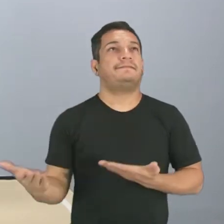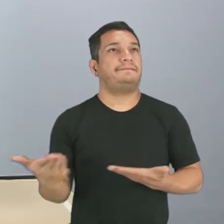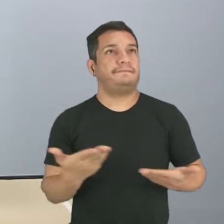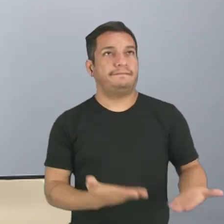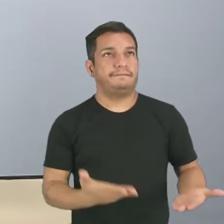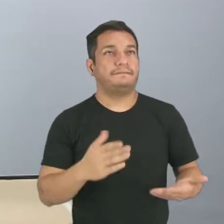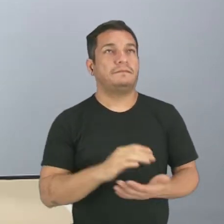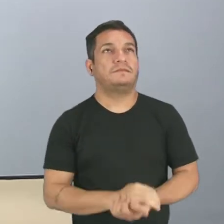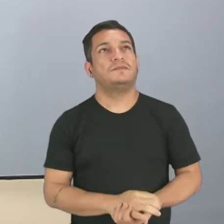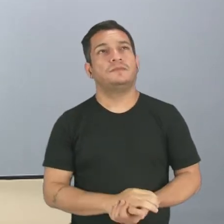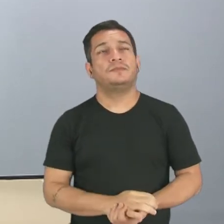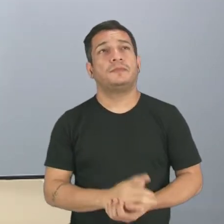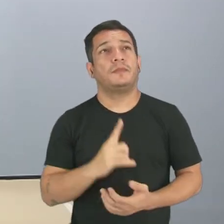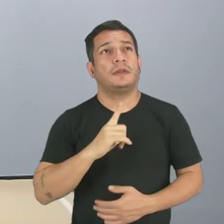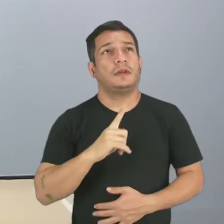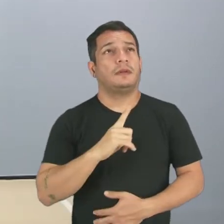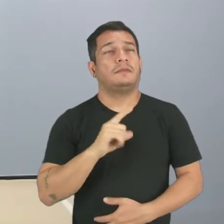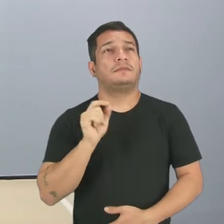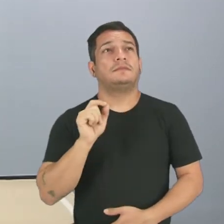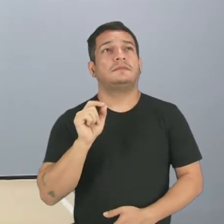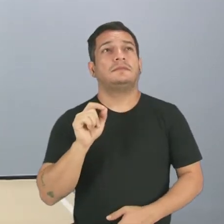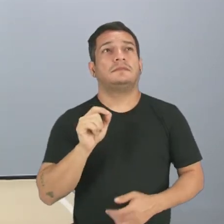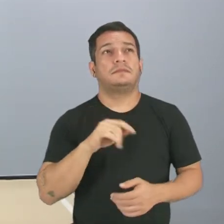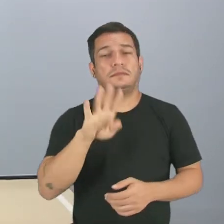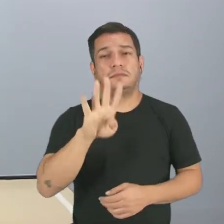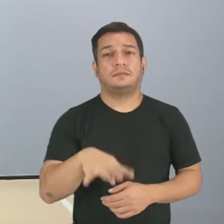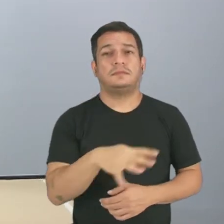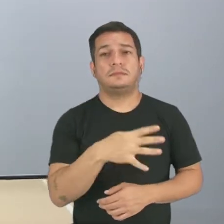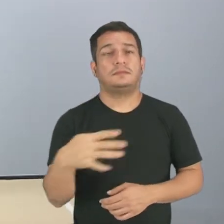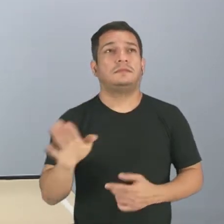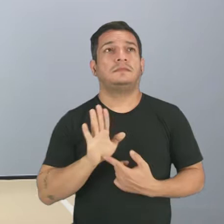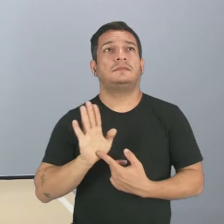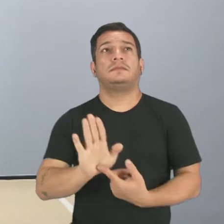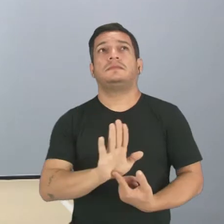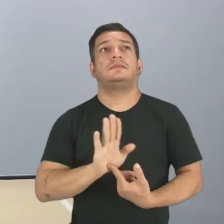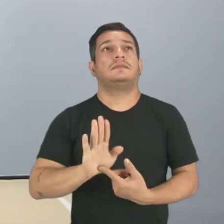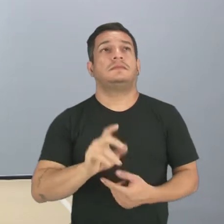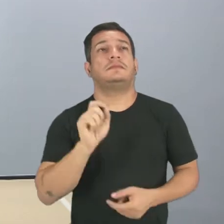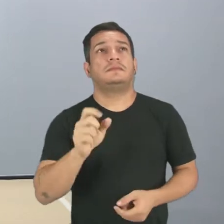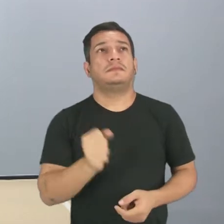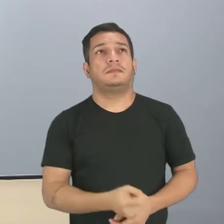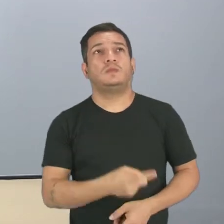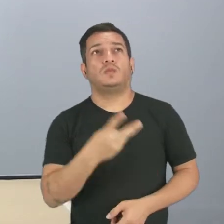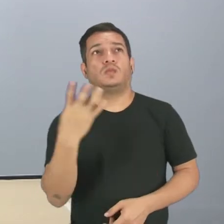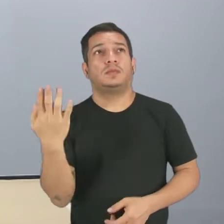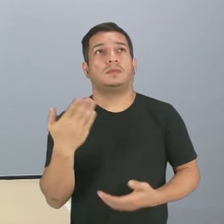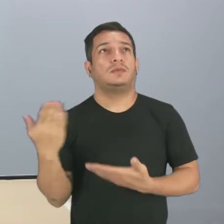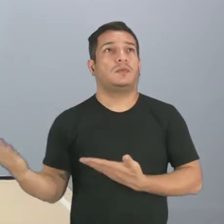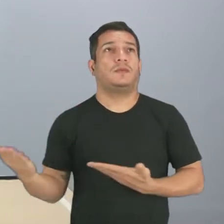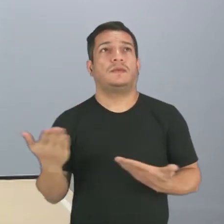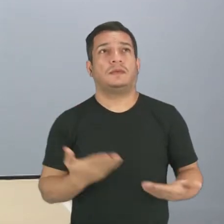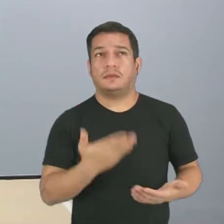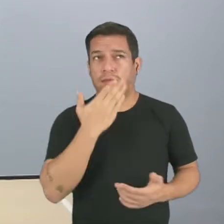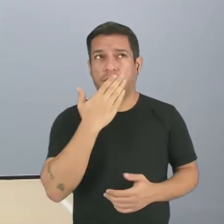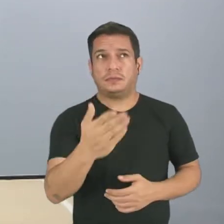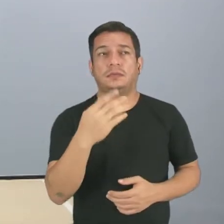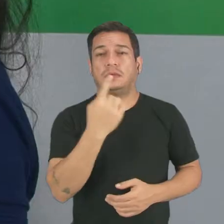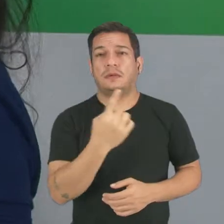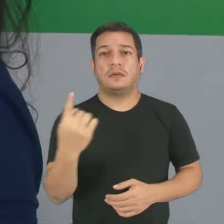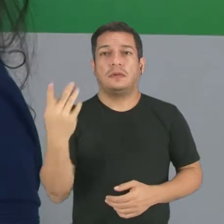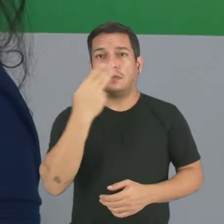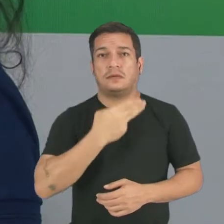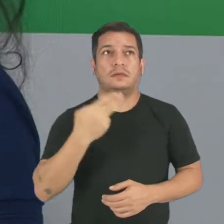convidados. Nós temos aqui essa tabela que mostra quantos convidados preferiram cada